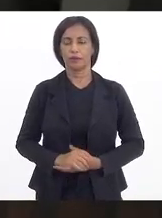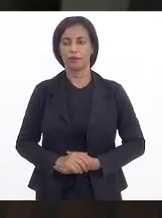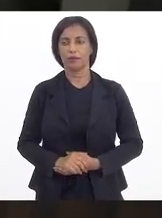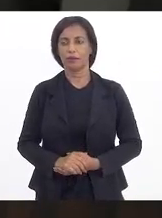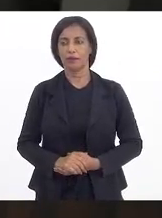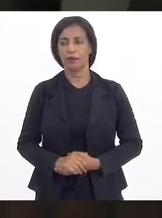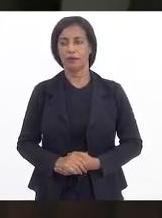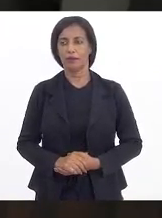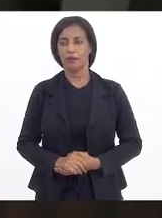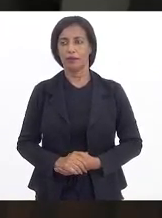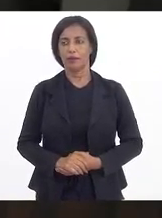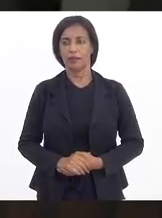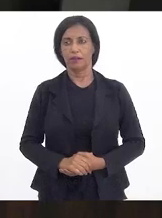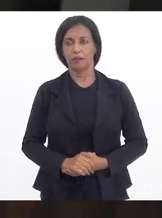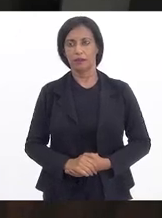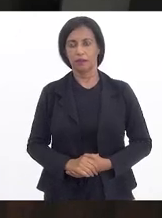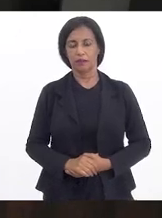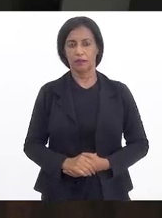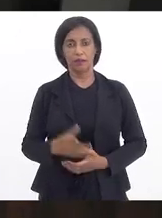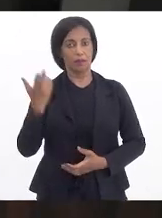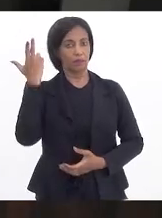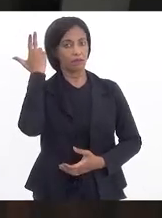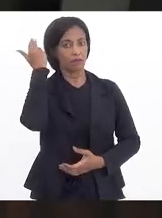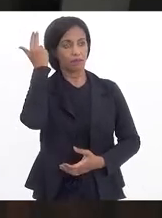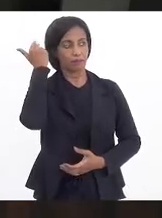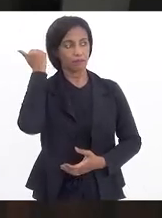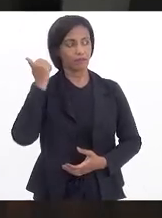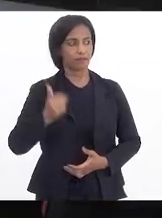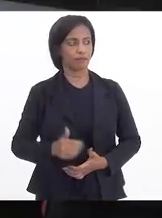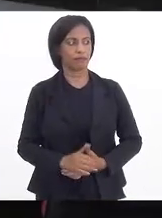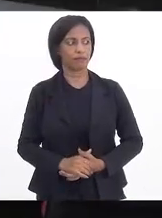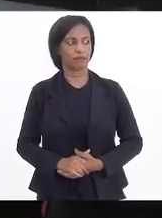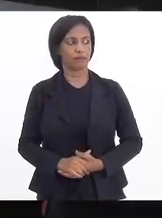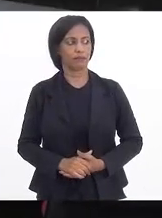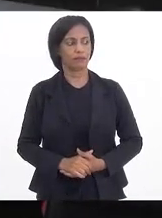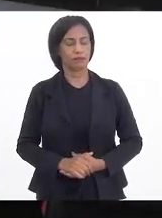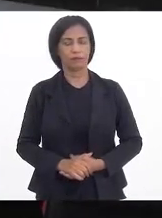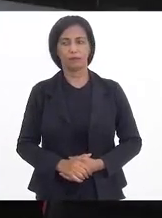mas Pátio Deputado ele é o marcou ele